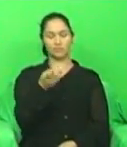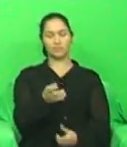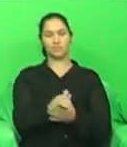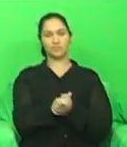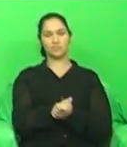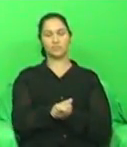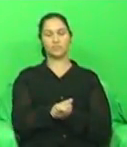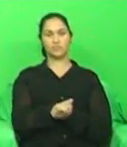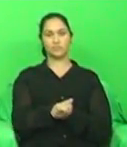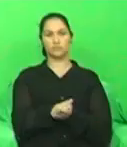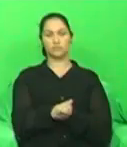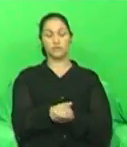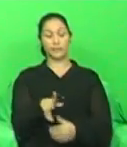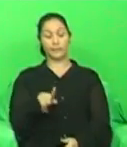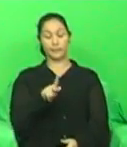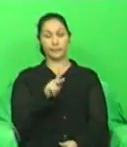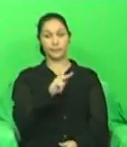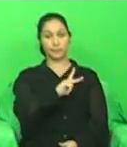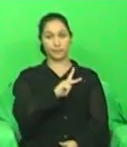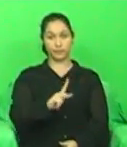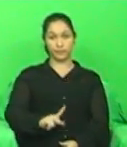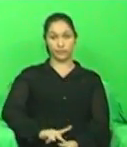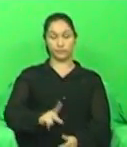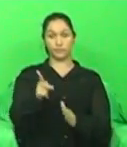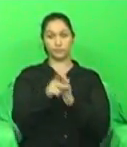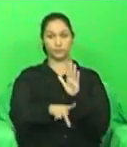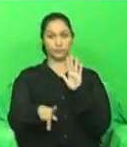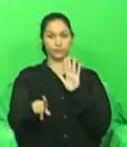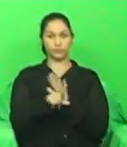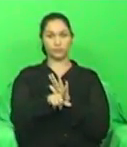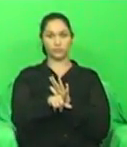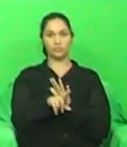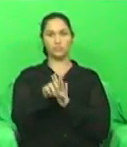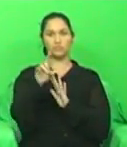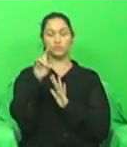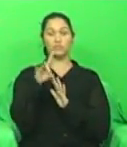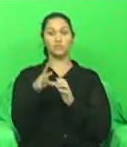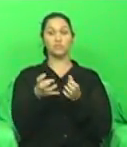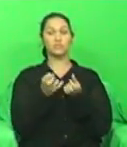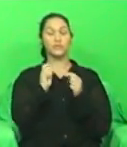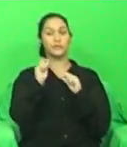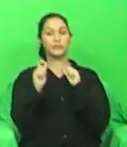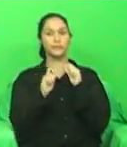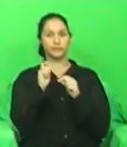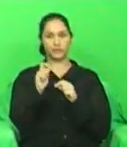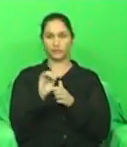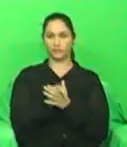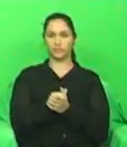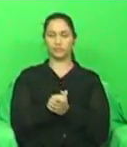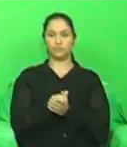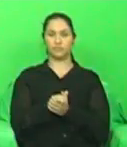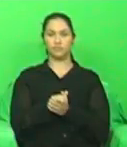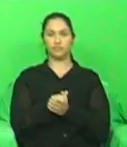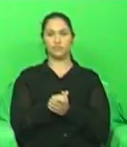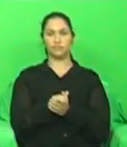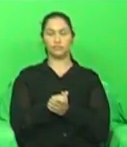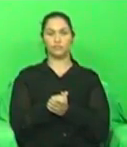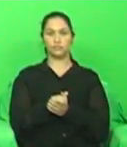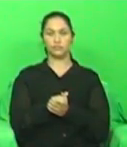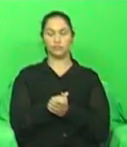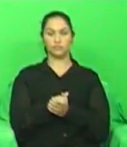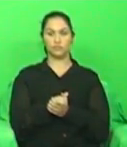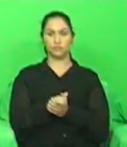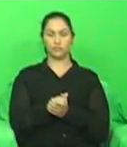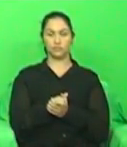presidente esse projeto de lei ele só vai fazer uma pequena juninho não há nenhuma correção é mas a gente